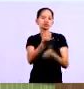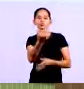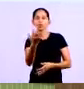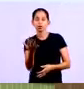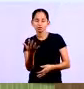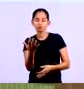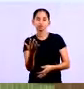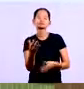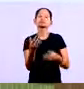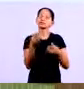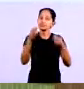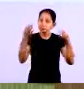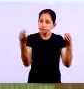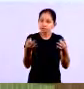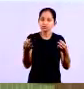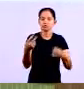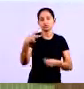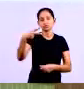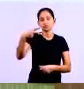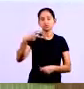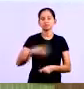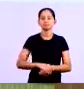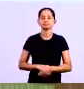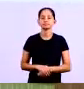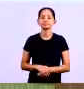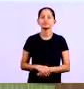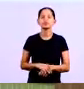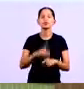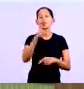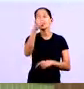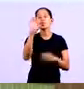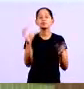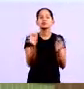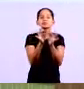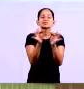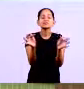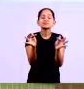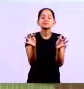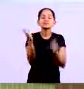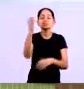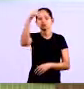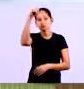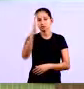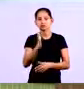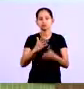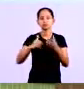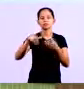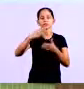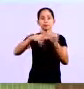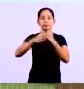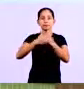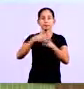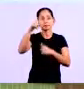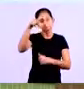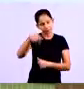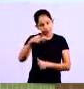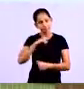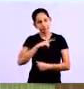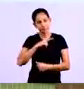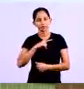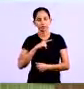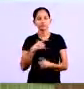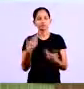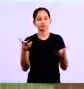Correto? Então, assim, os 2 regimes. Simples Nacional é o simples de tudo. Existe uma alíquota que